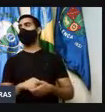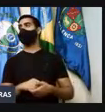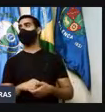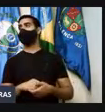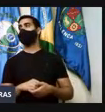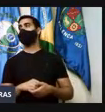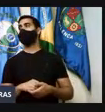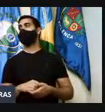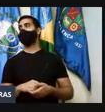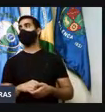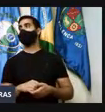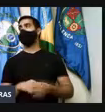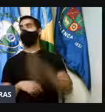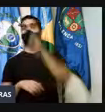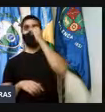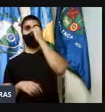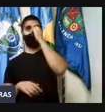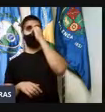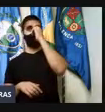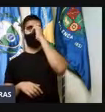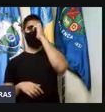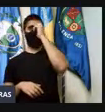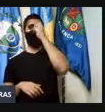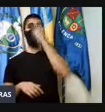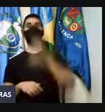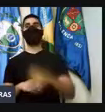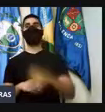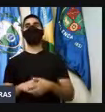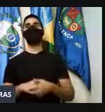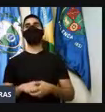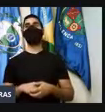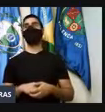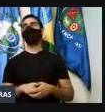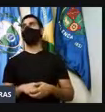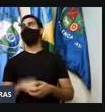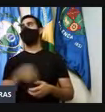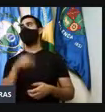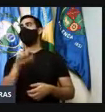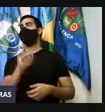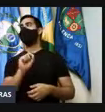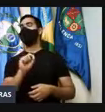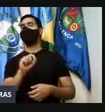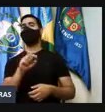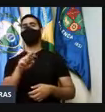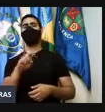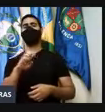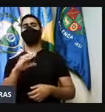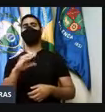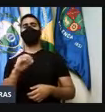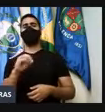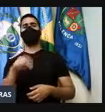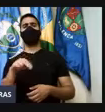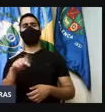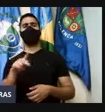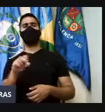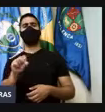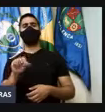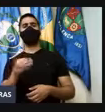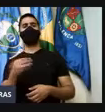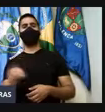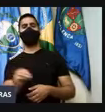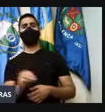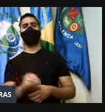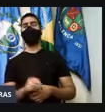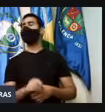de regulamentação, é a recomposição. Isso é um dos maiores problemas da SEDAI hoje dentro do município.